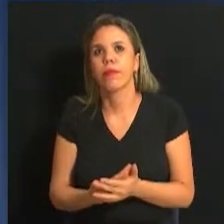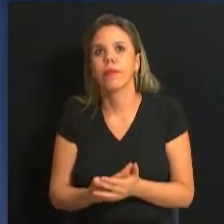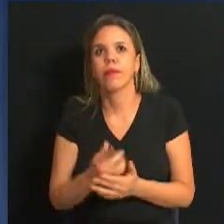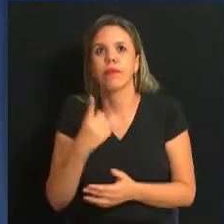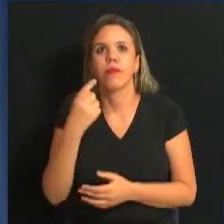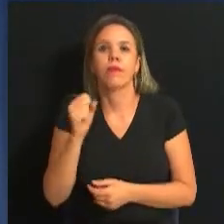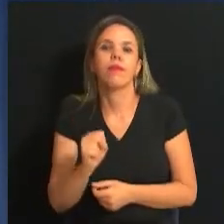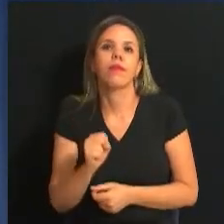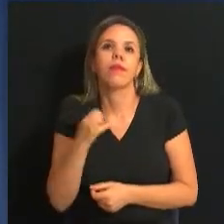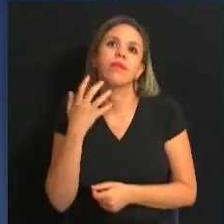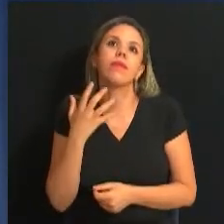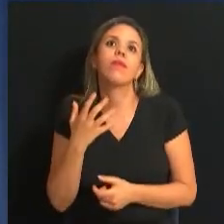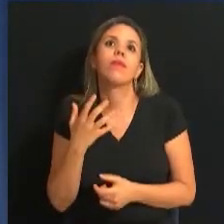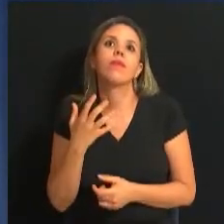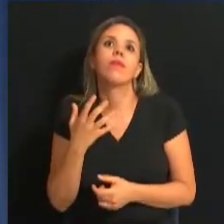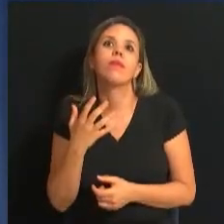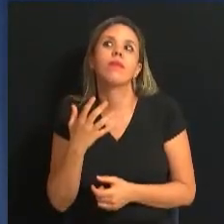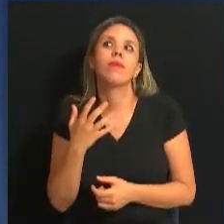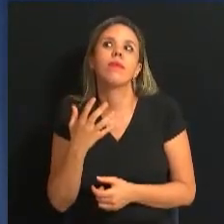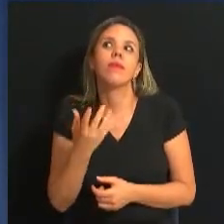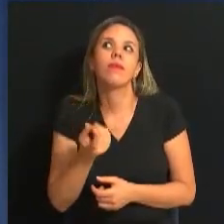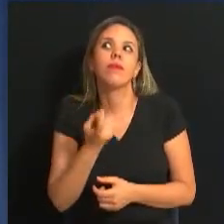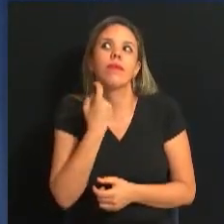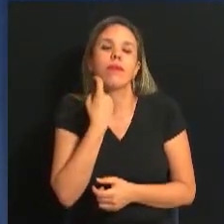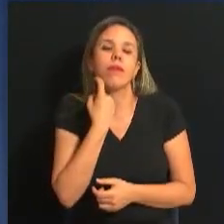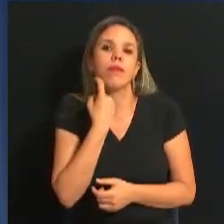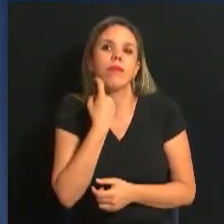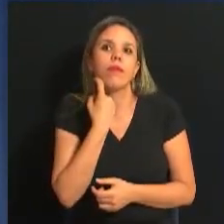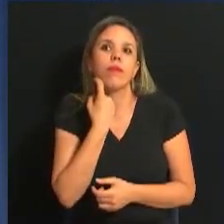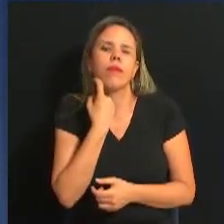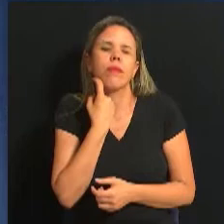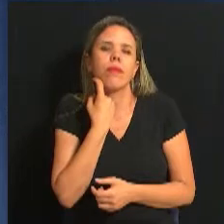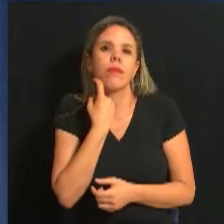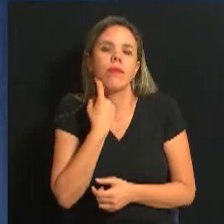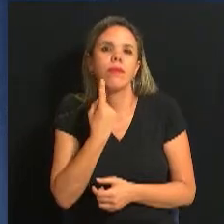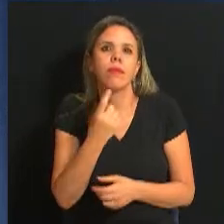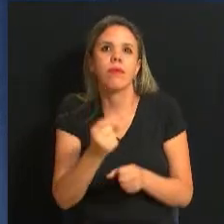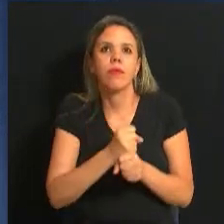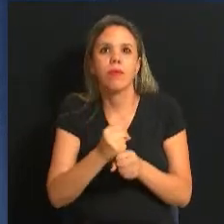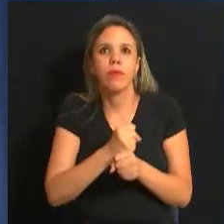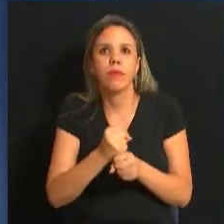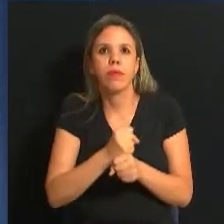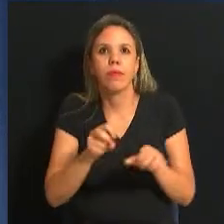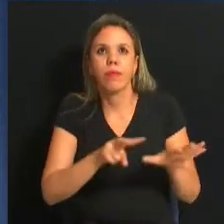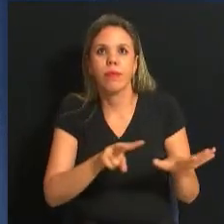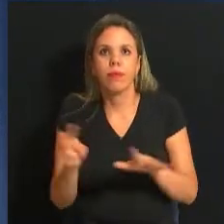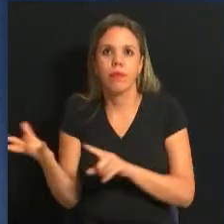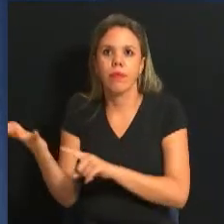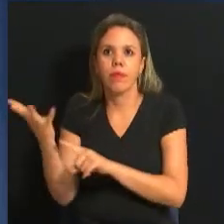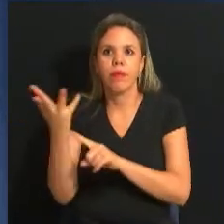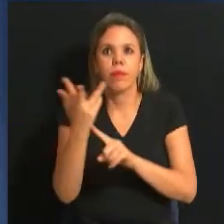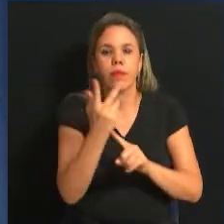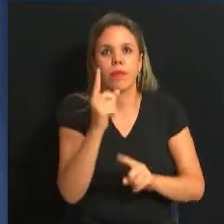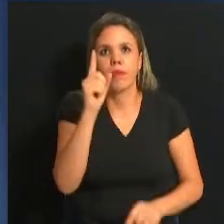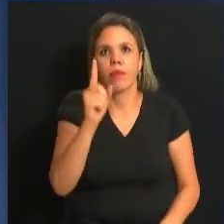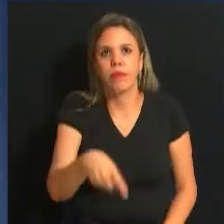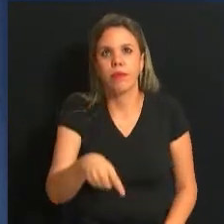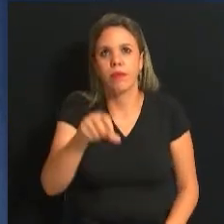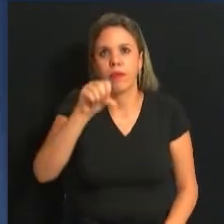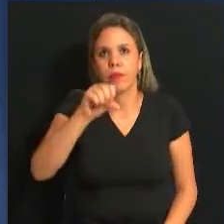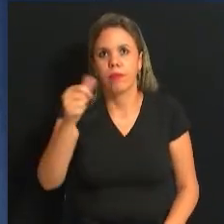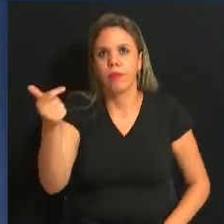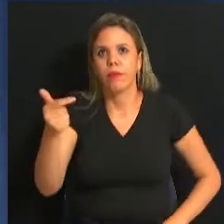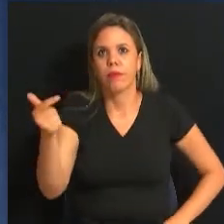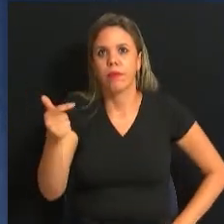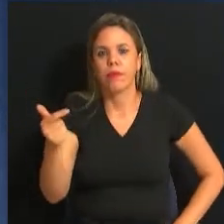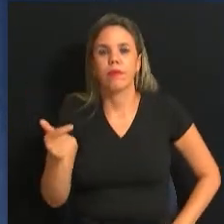18 de fevereiro, próxima sexta-feira, o centenário da Semana de Arte Moderna de 1922,